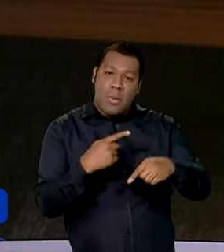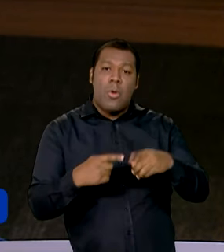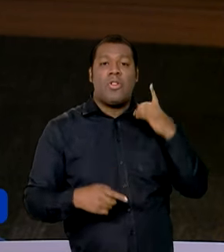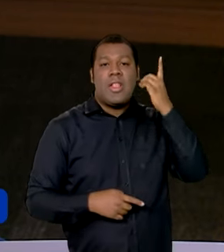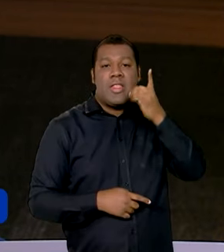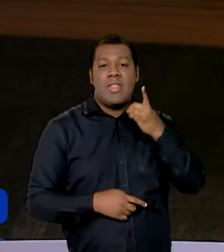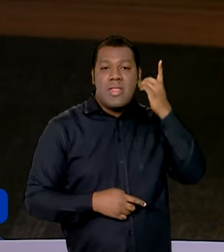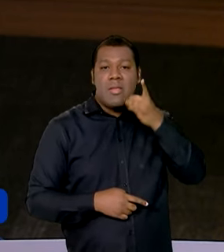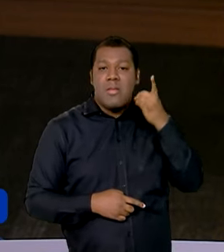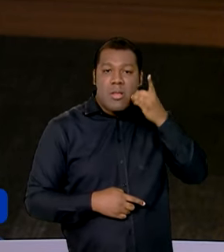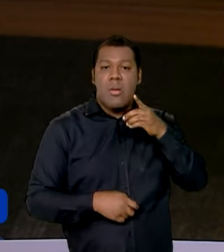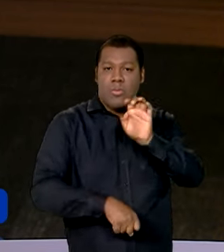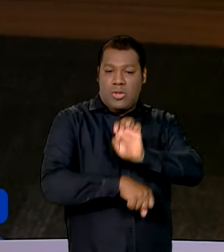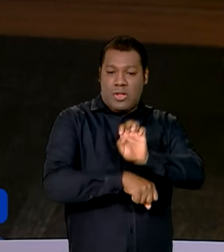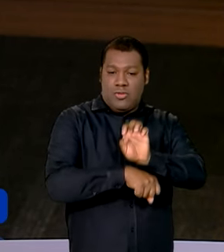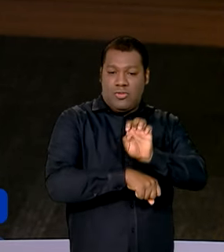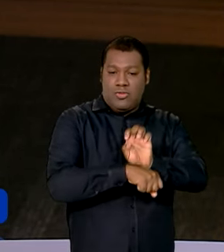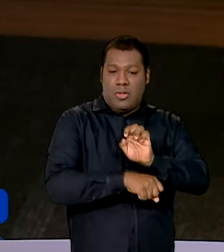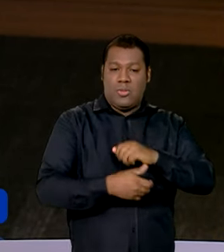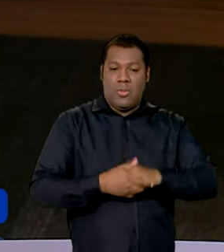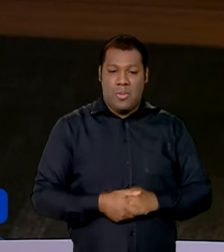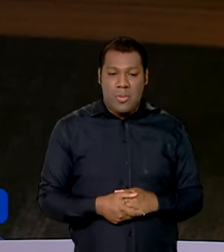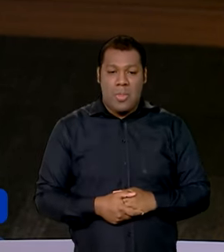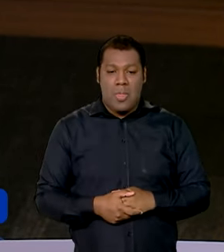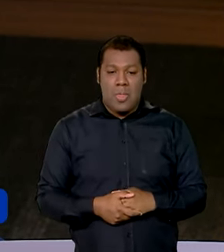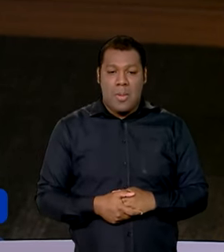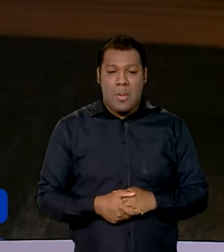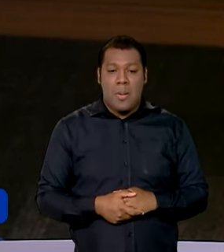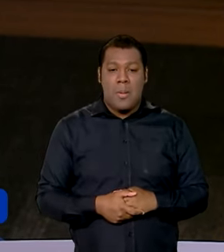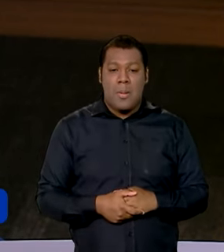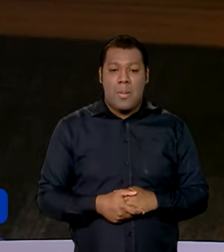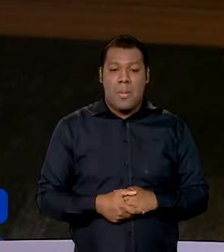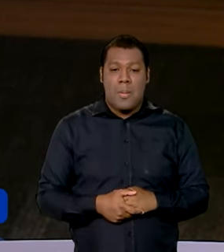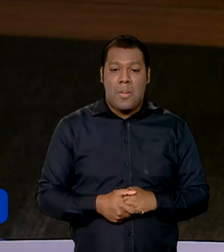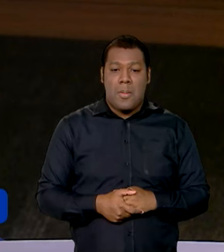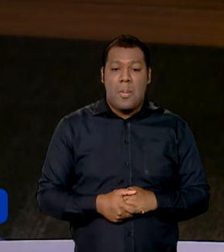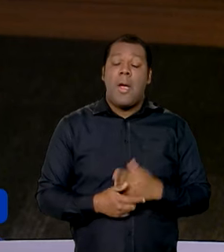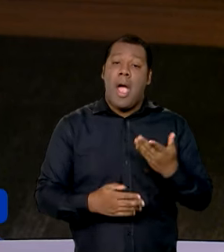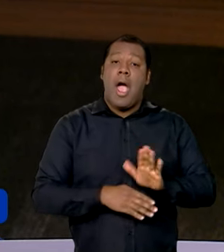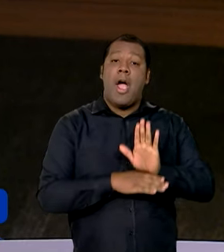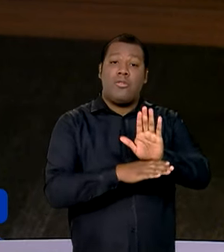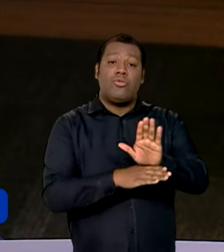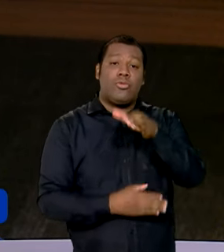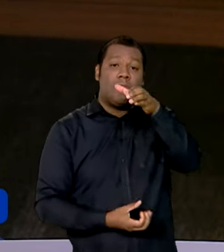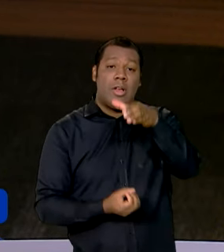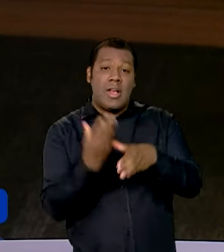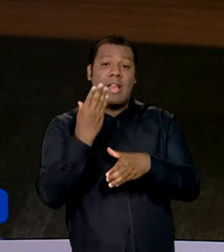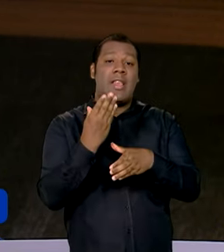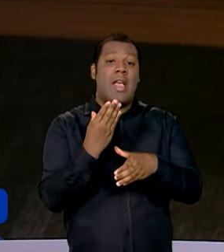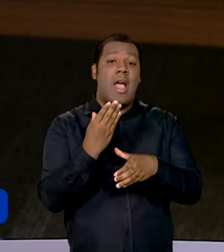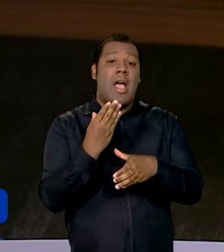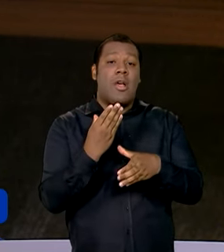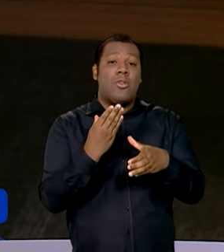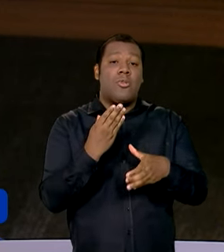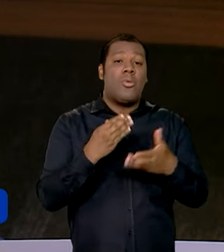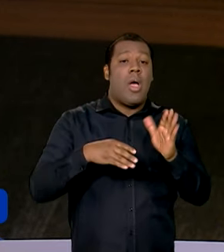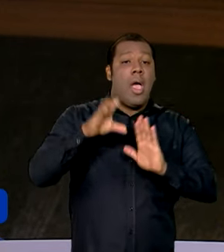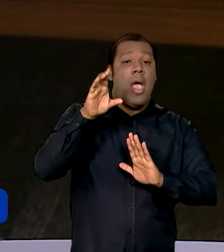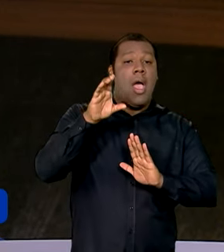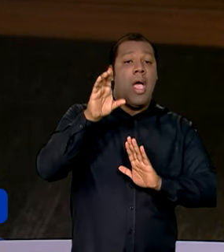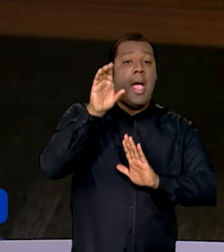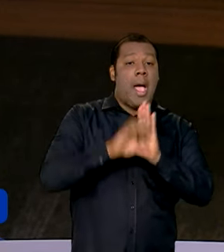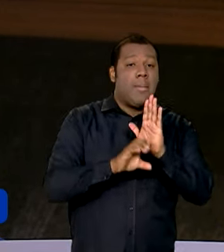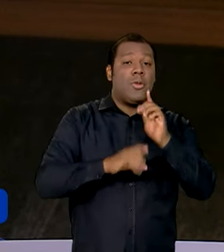mais votado nas eleições como parlamentar Estadual constituinte a audou a formular o capítulo da política Pesqueira do